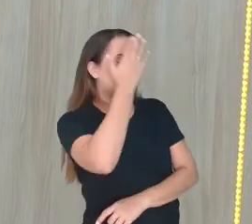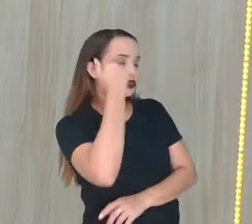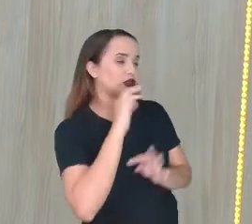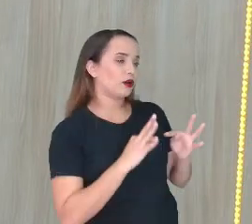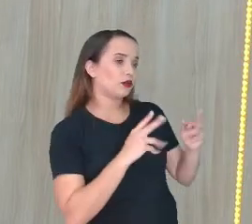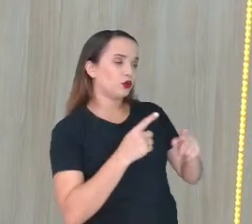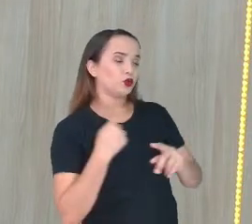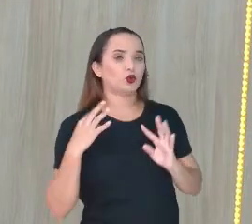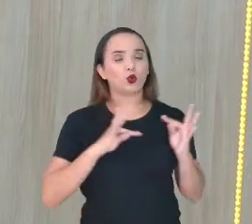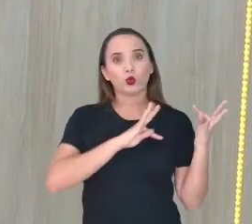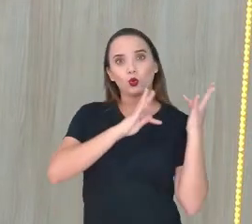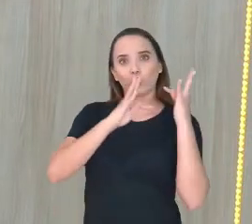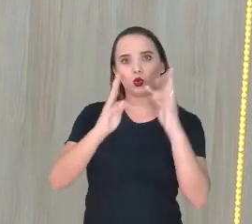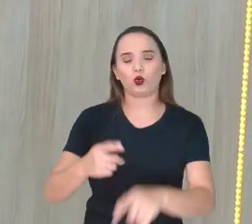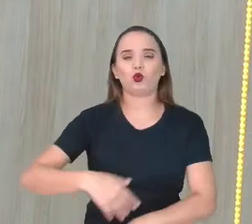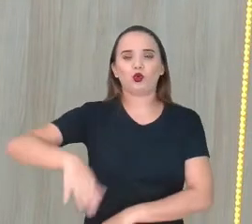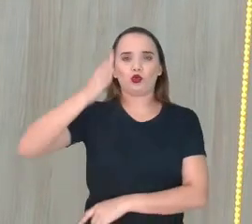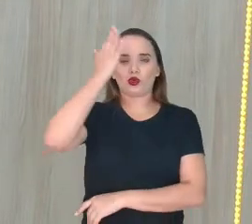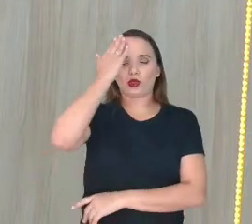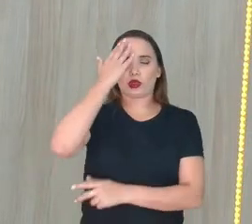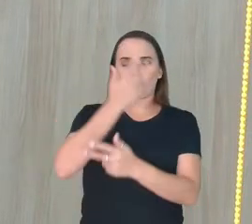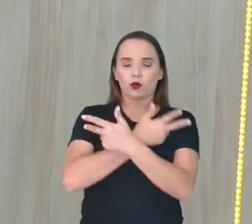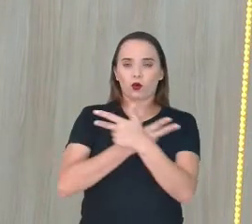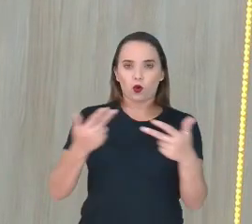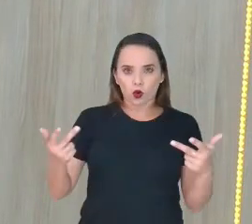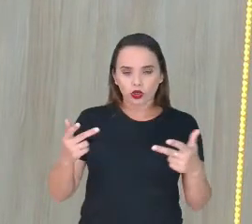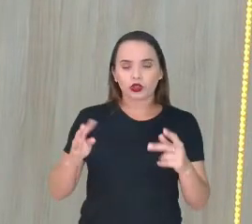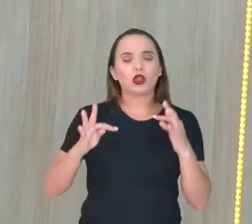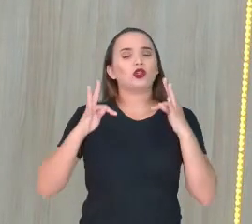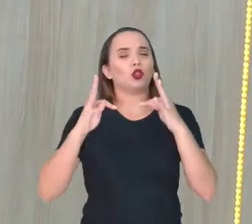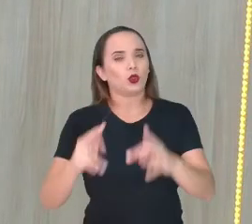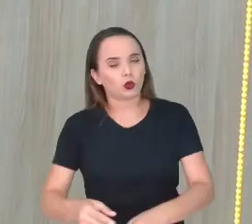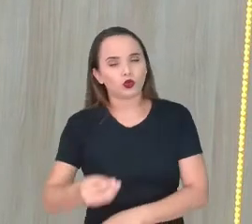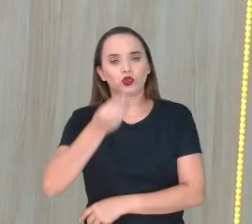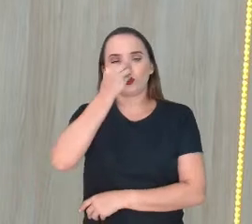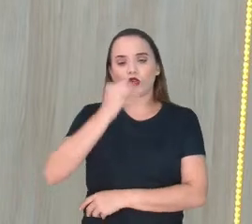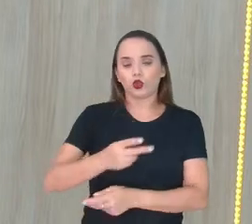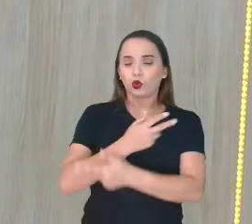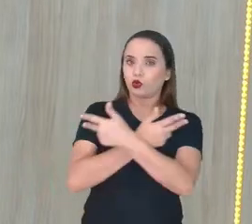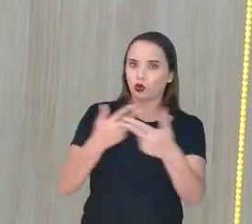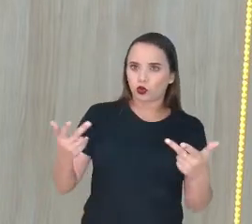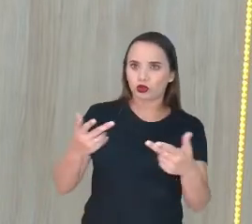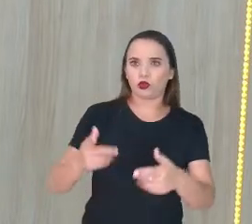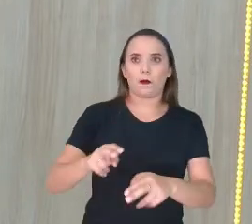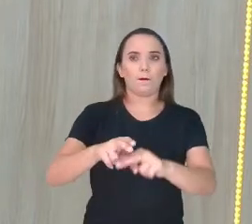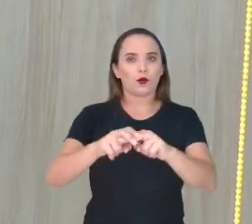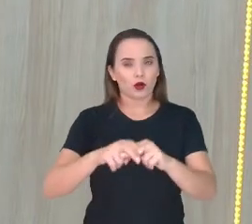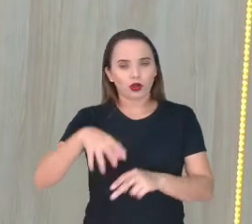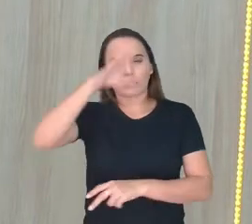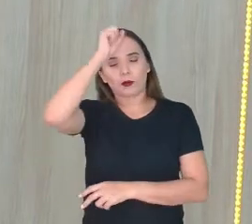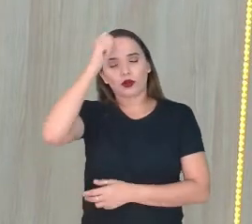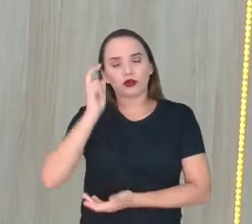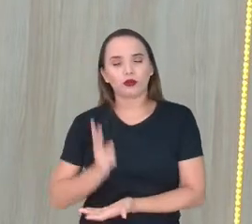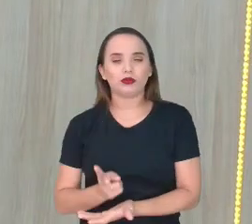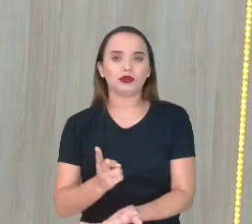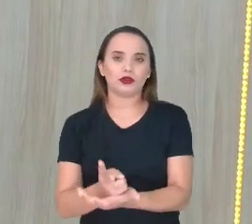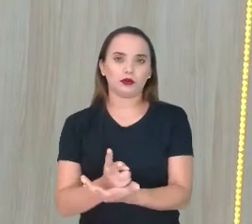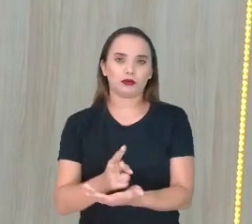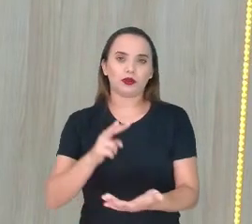alguma coisa. Todos nós ignoramos alguma coisa. Por isso, aprendemos sempre Paulo Freire. Ou